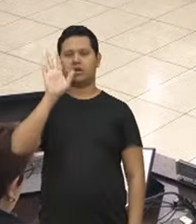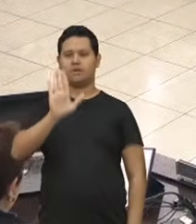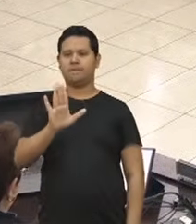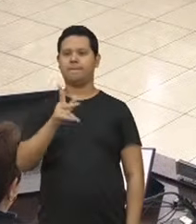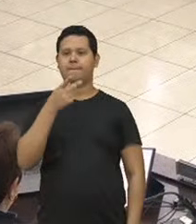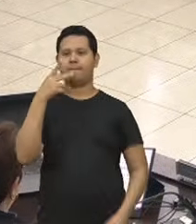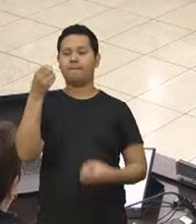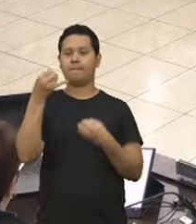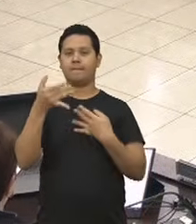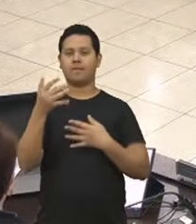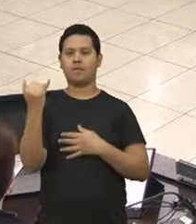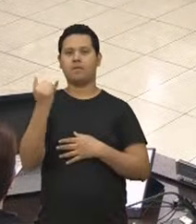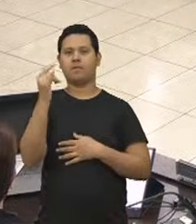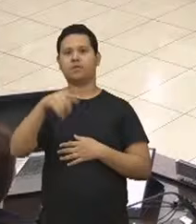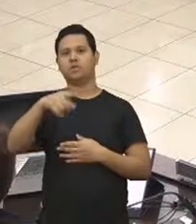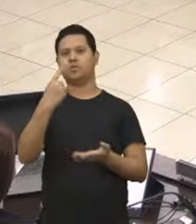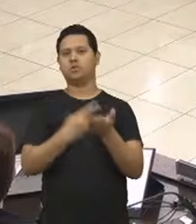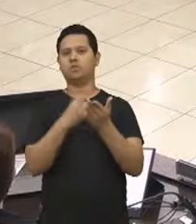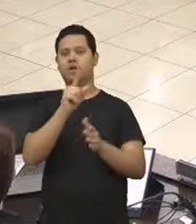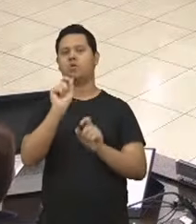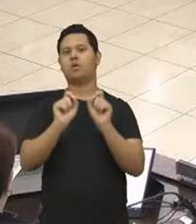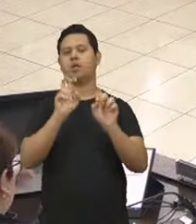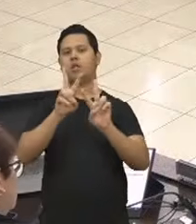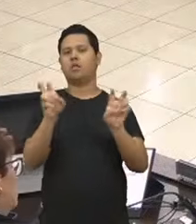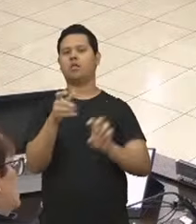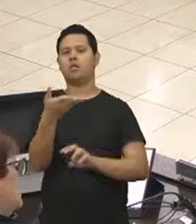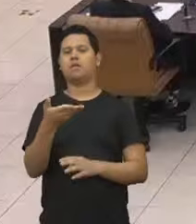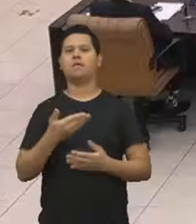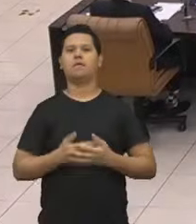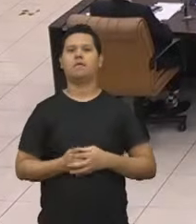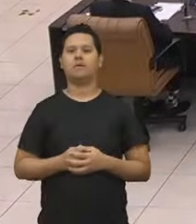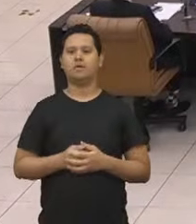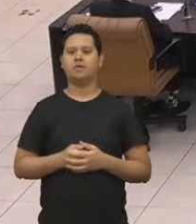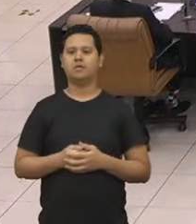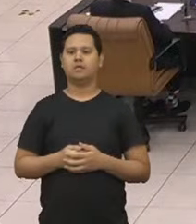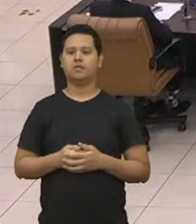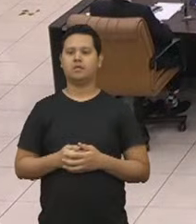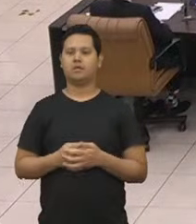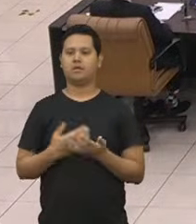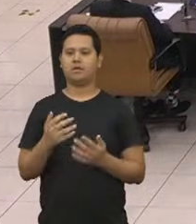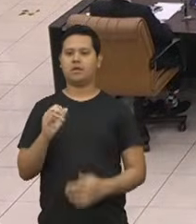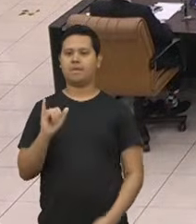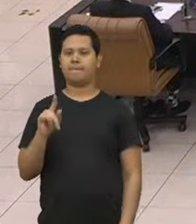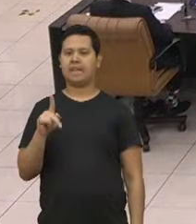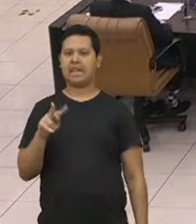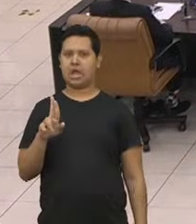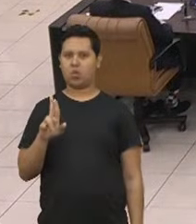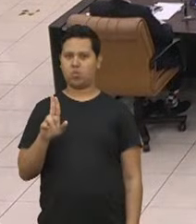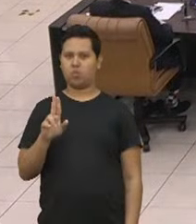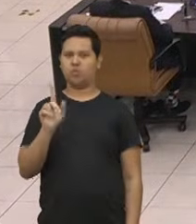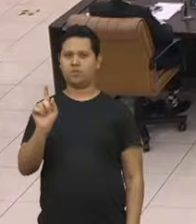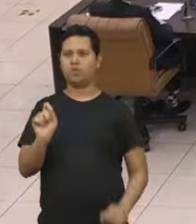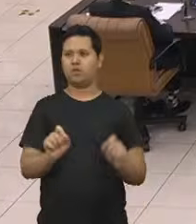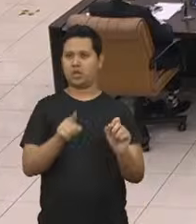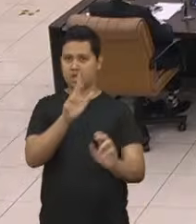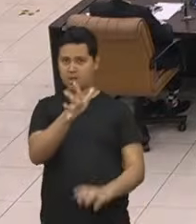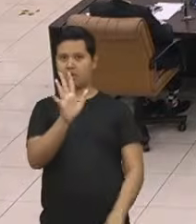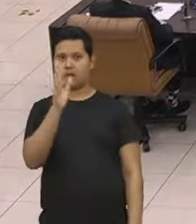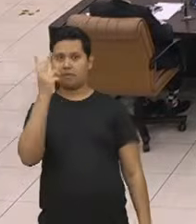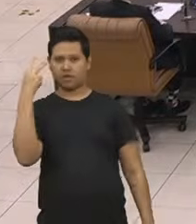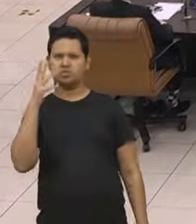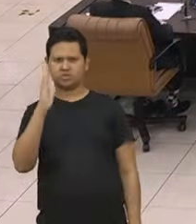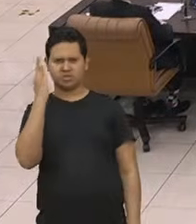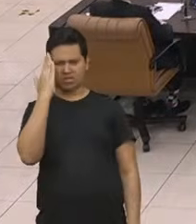uma justificativa importante que o vereador pontuou em relação ao prefeito poder aumentar o IPTU via decreto. Vereador, o senhor sabe que